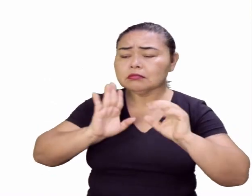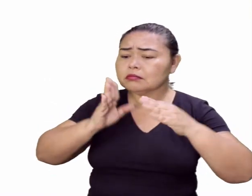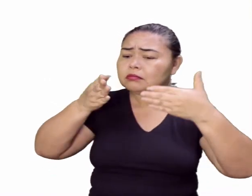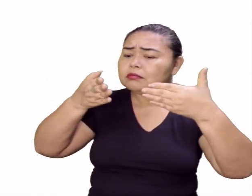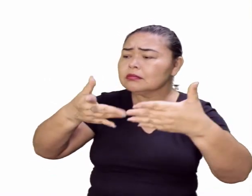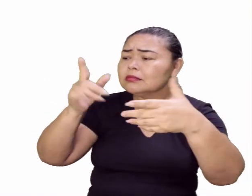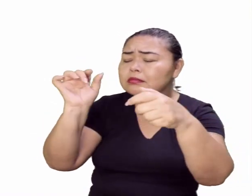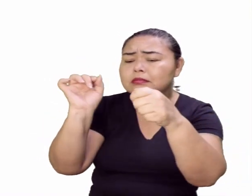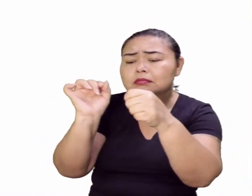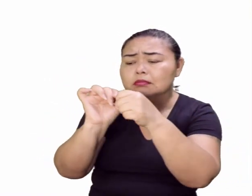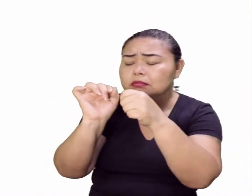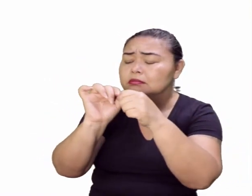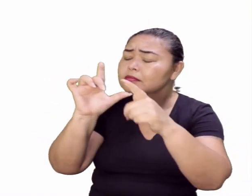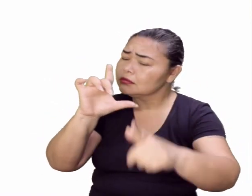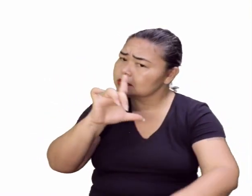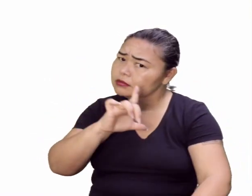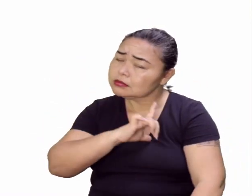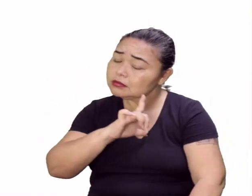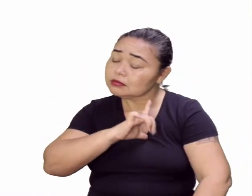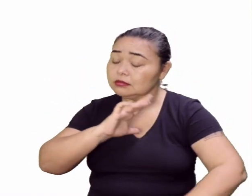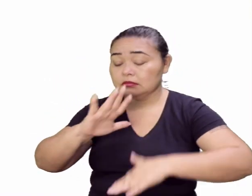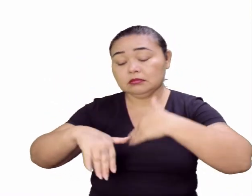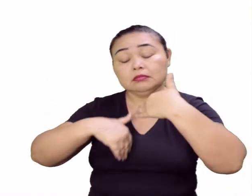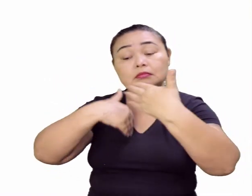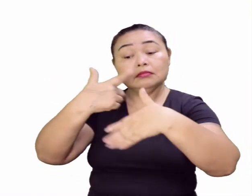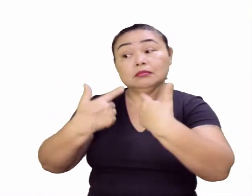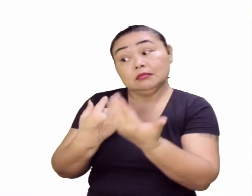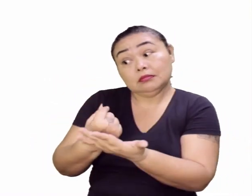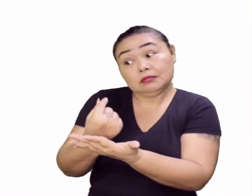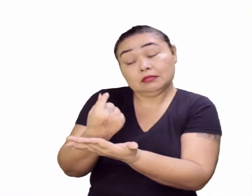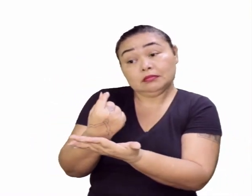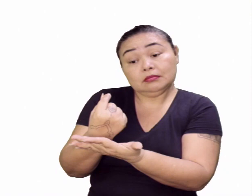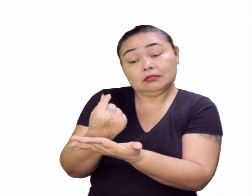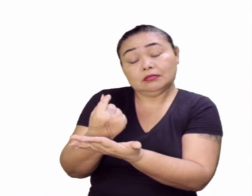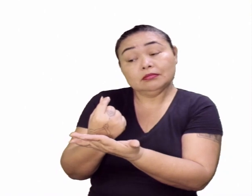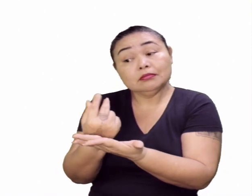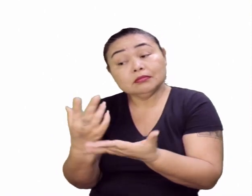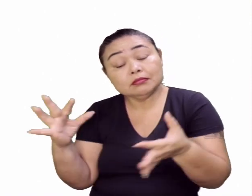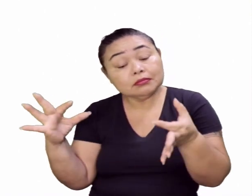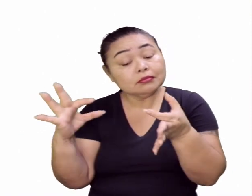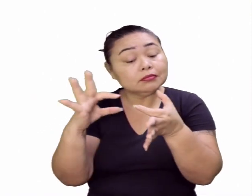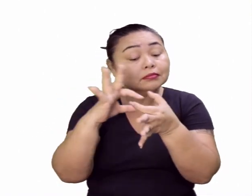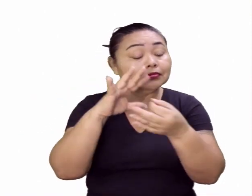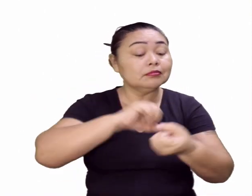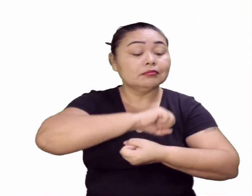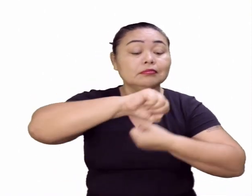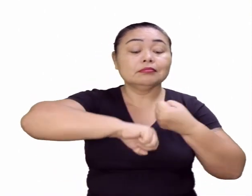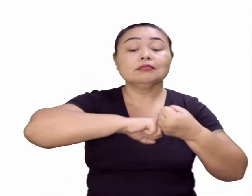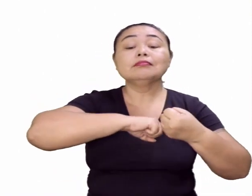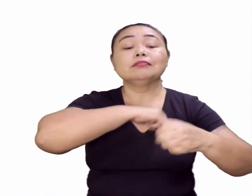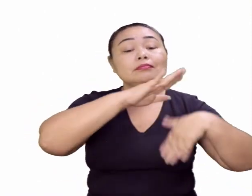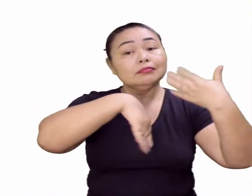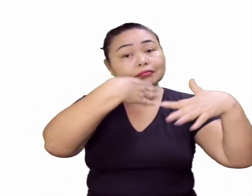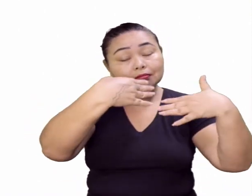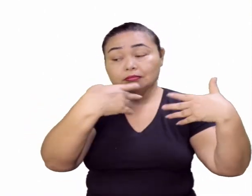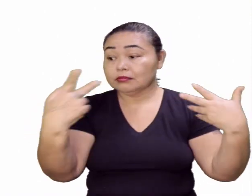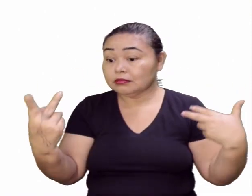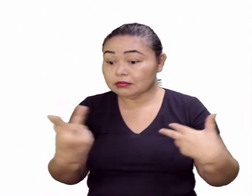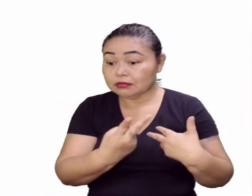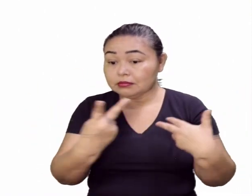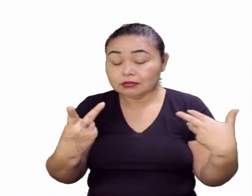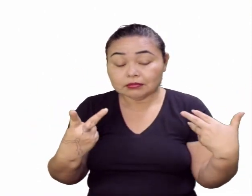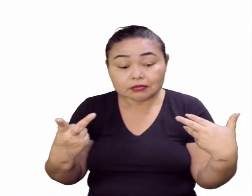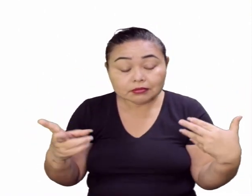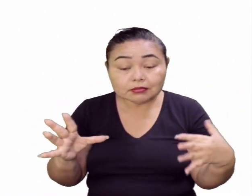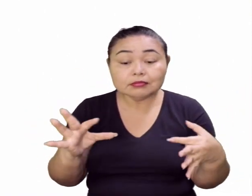De fazer com que nós tenhamos o crescimento econômico com desenvolvimento sustentável. É isso que a